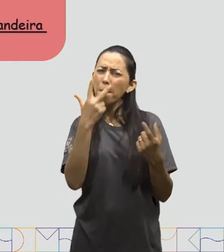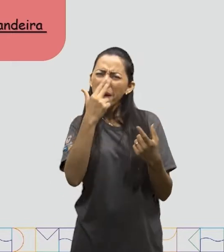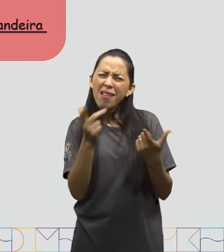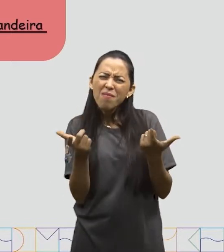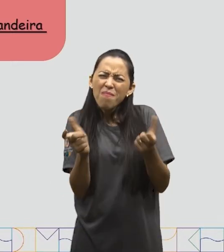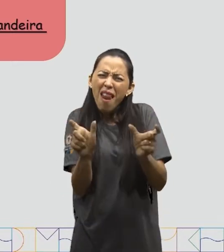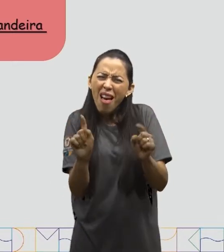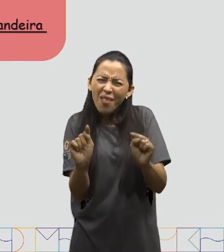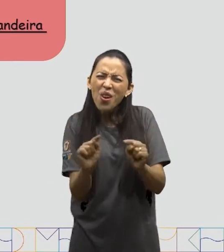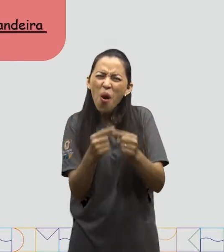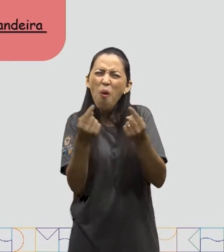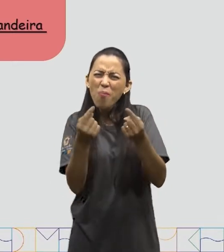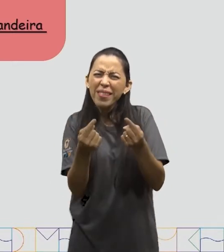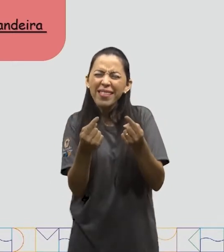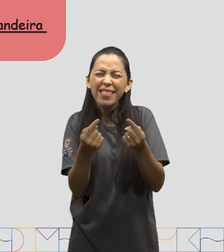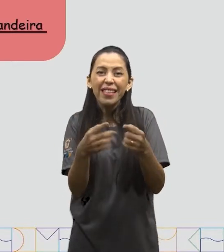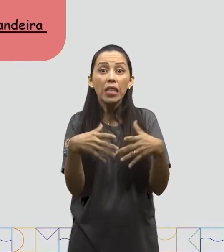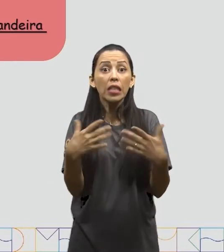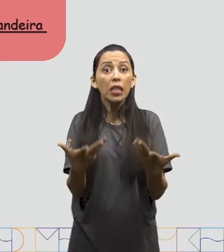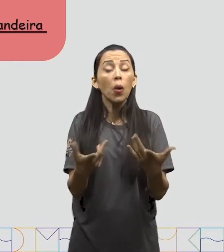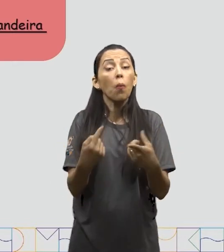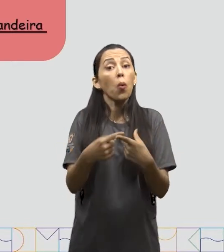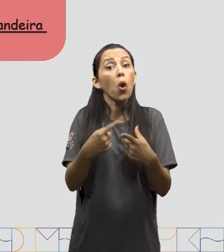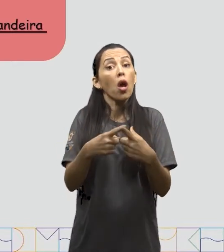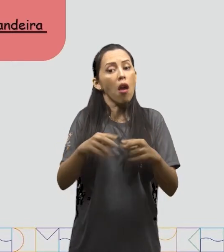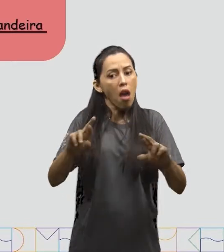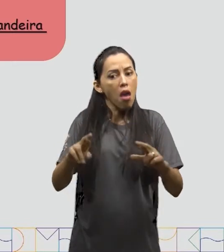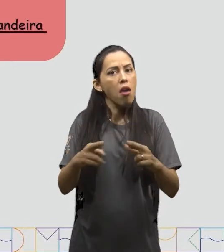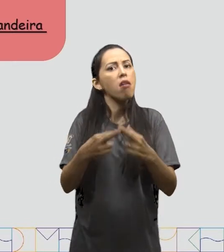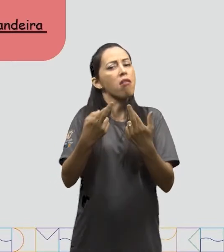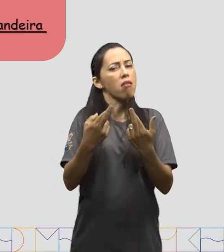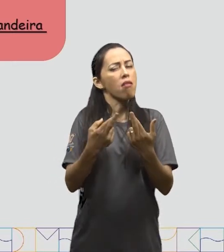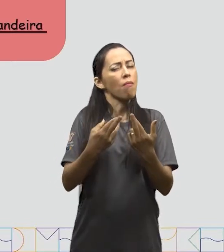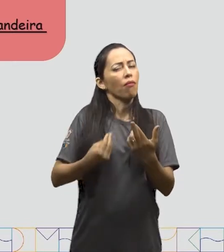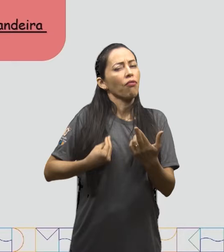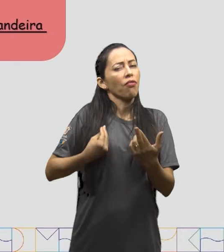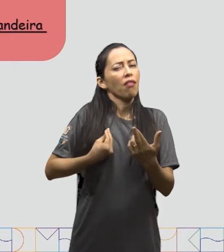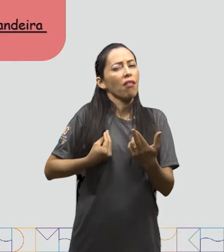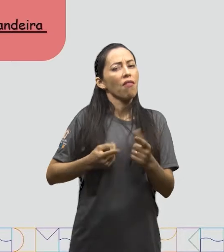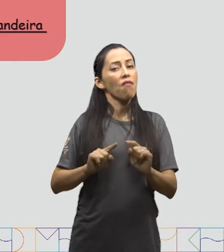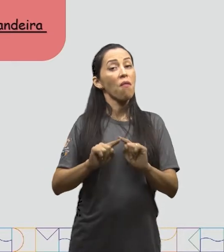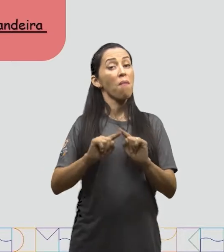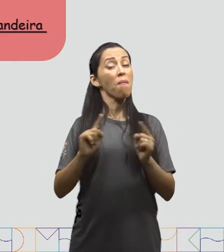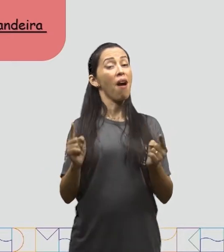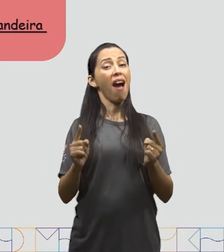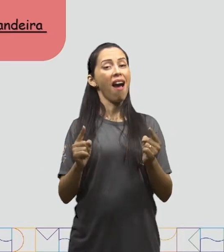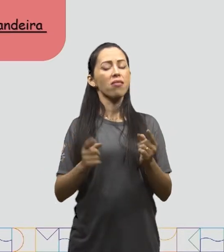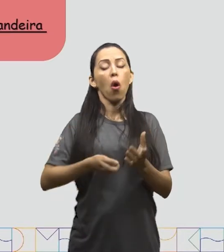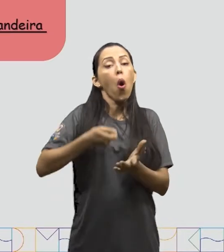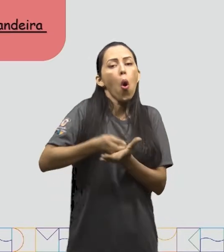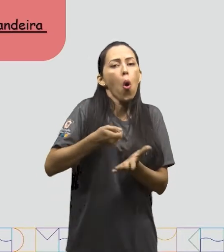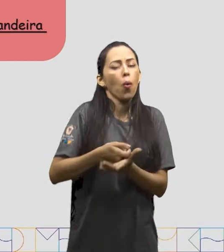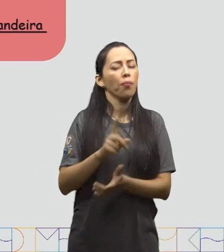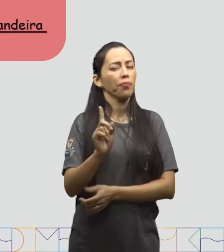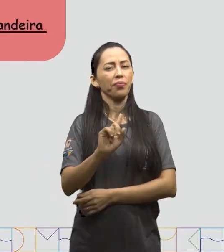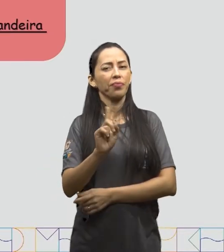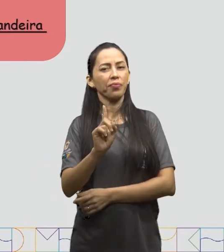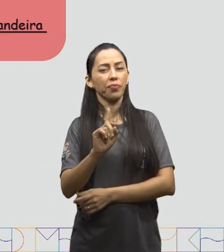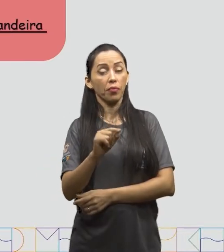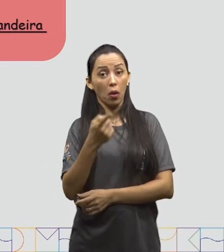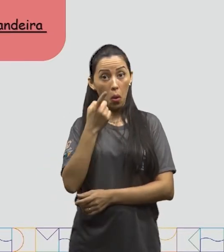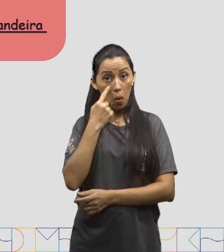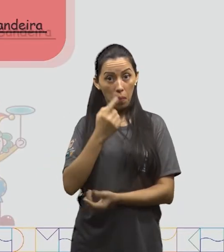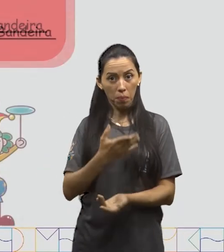palavras combinam, não é mesmo? As rimas estão presentes nesse poema, apesar de elas não serem